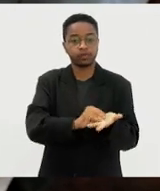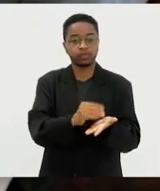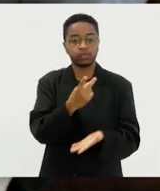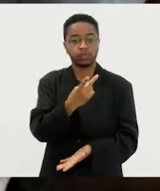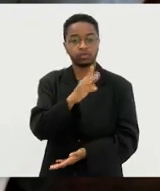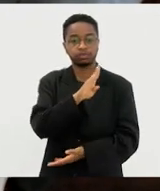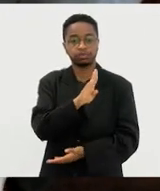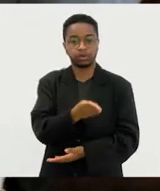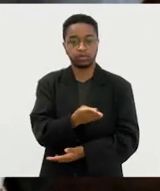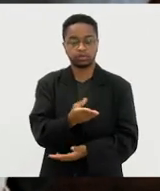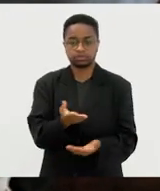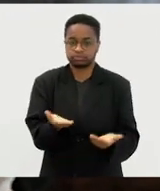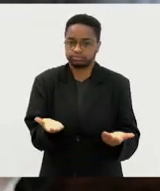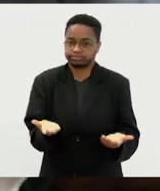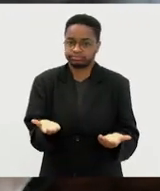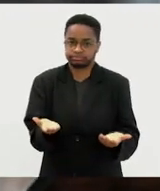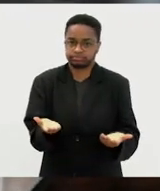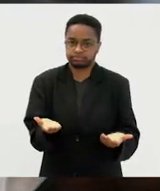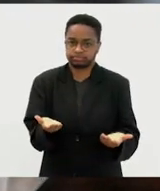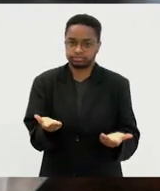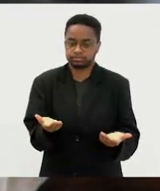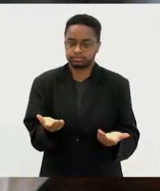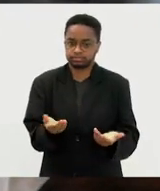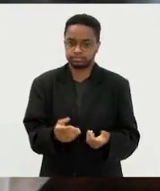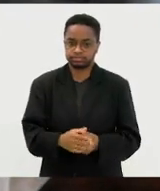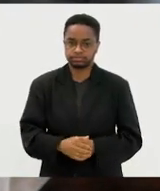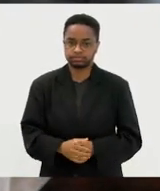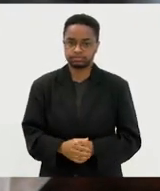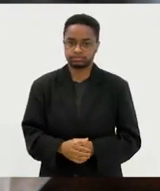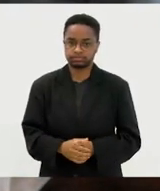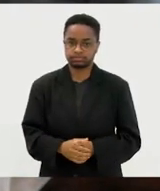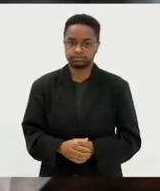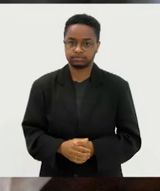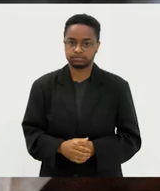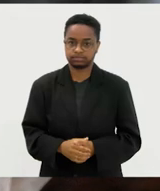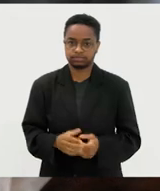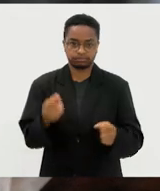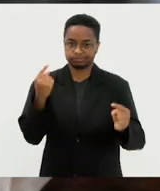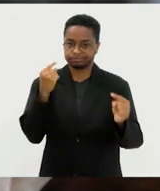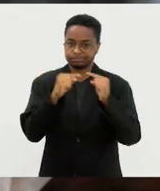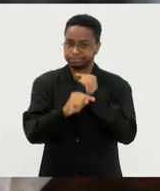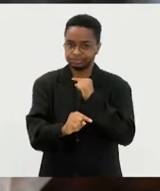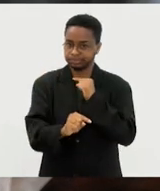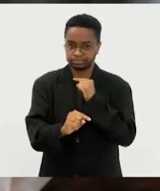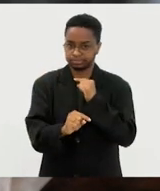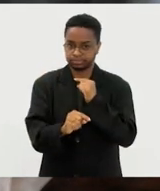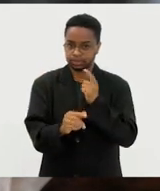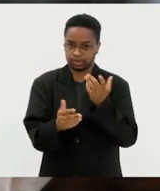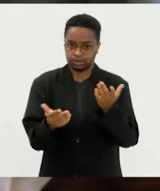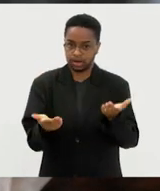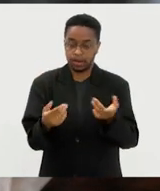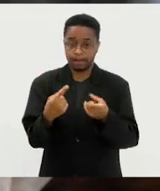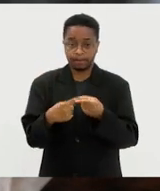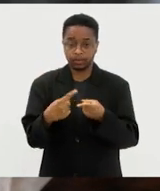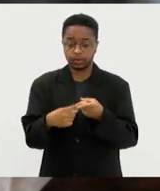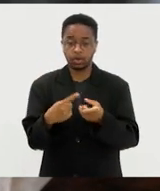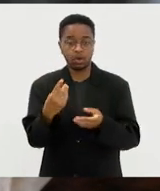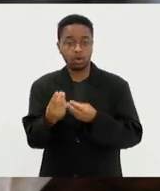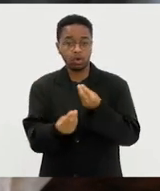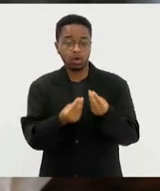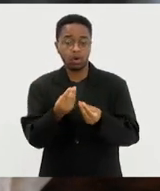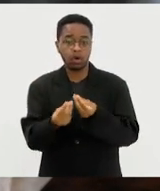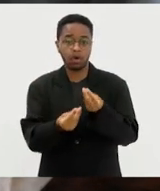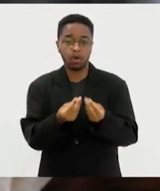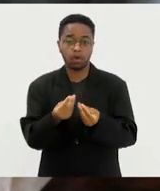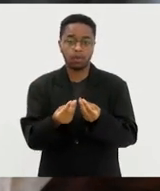bilhões. Isso, né, é uma esquizofrenia plena. Porque como é que é esse